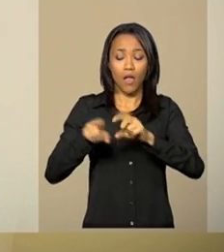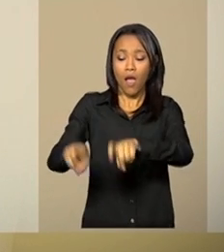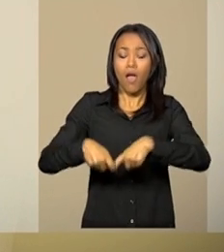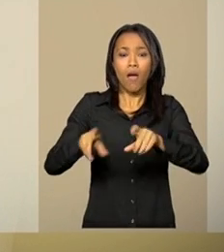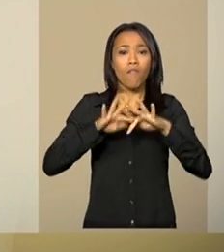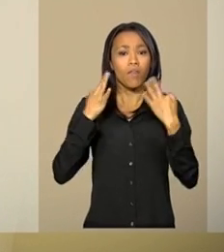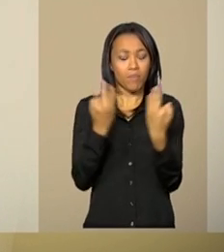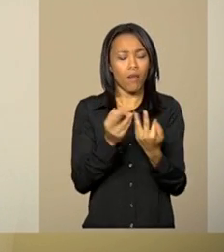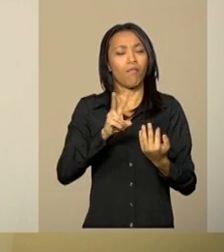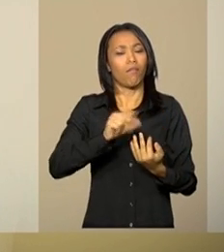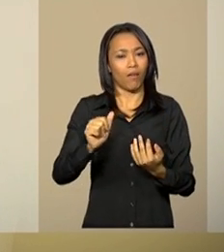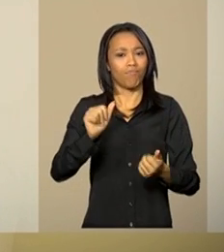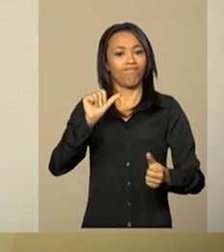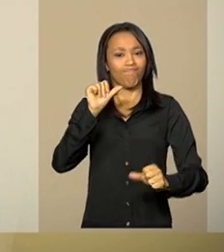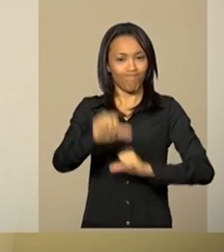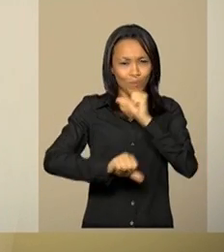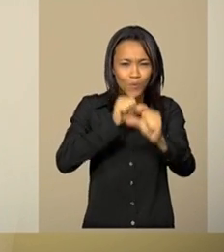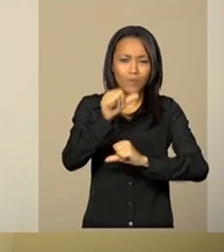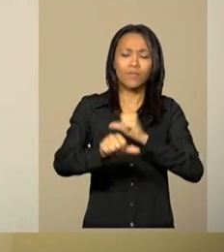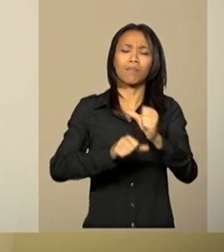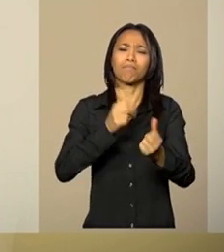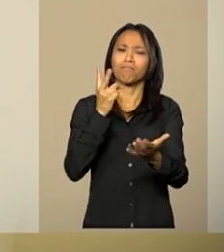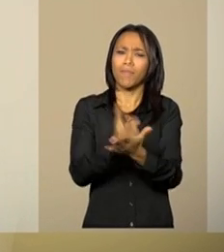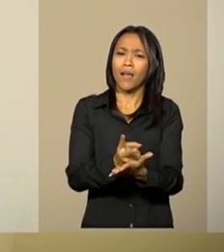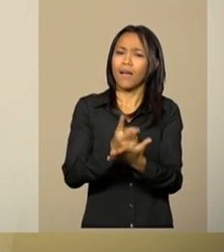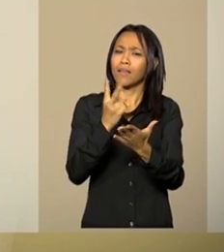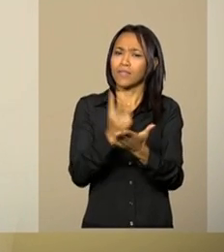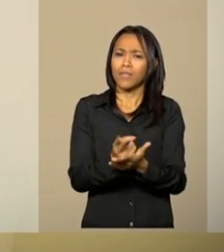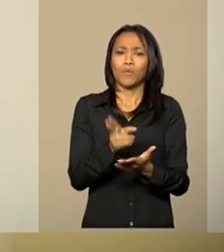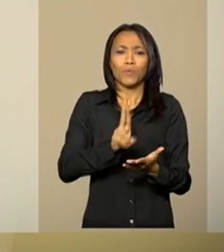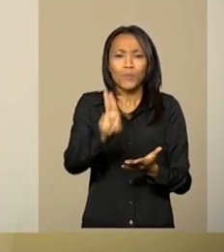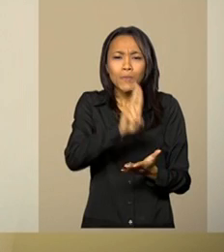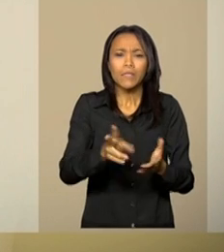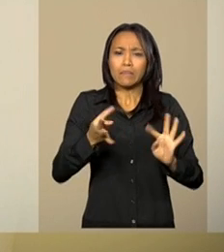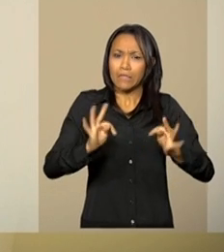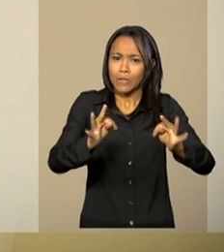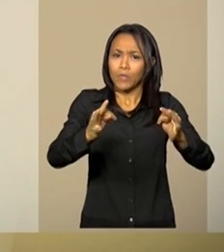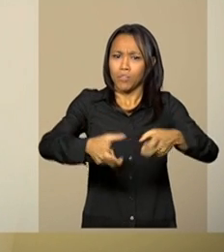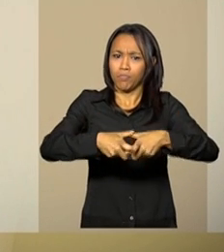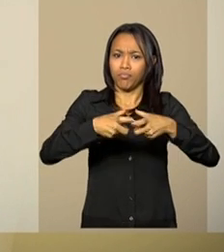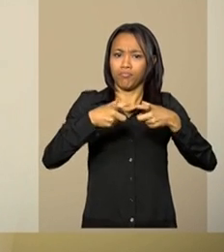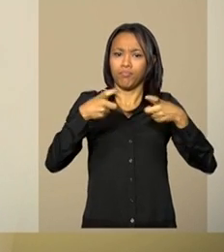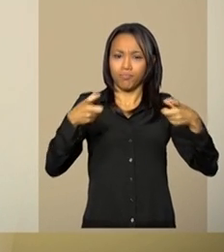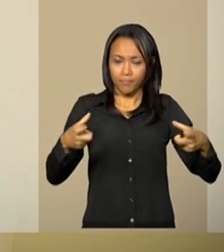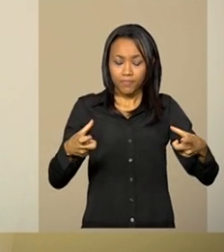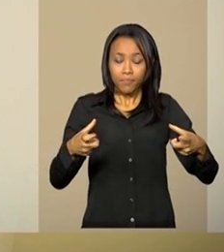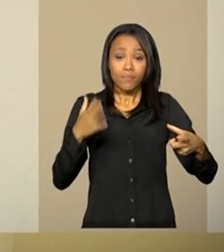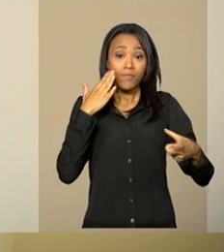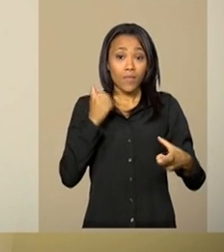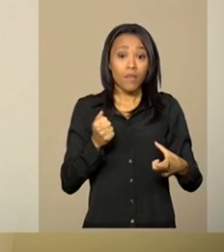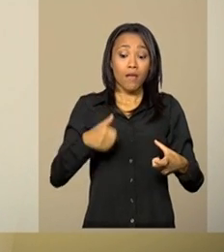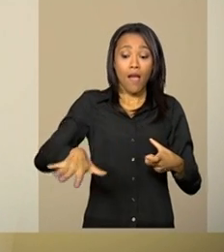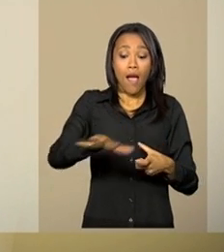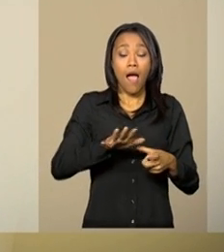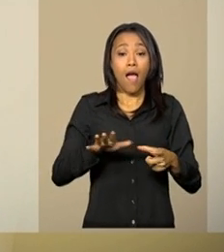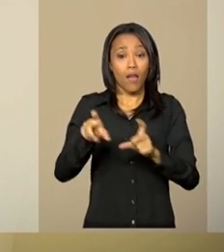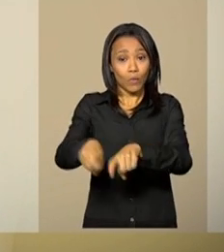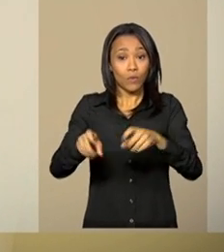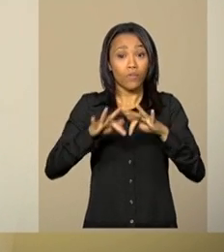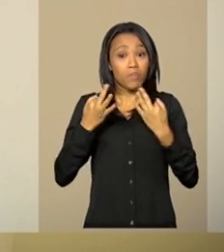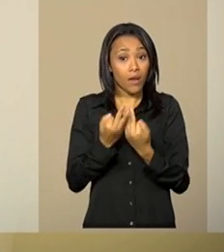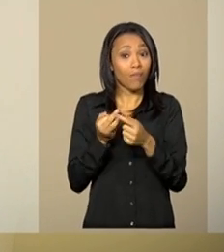familiar vai mudar, ficando cada vez mais moderna e produtiva. Sabe, Luciano, a agricultura familiar é